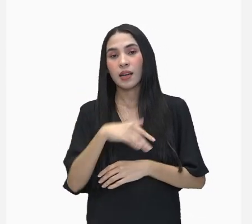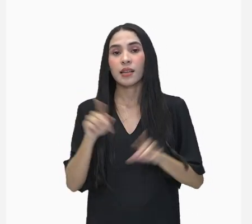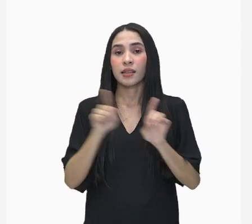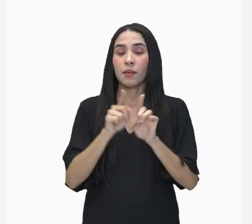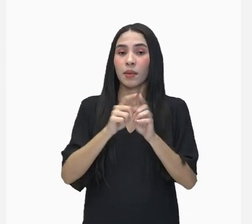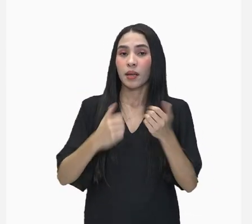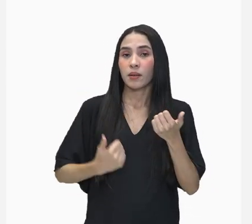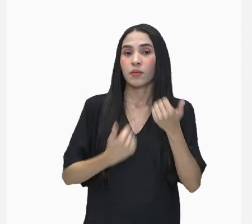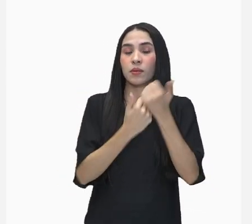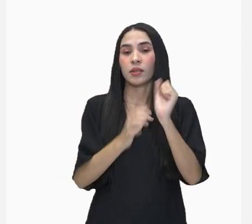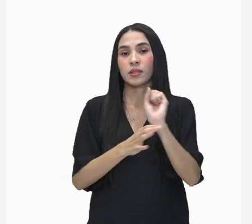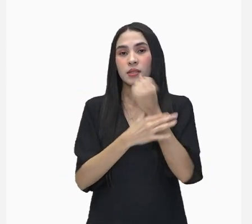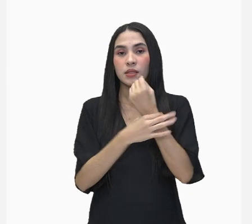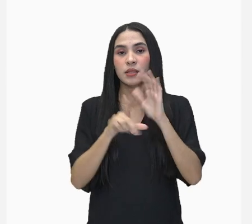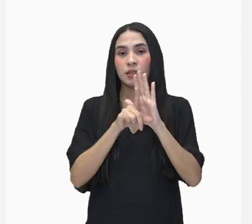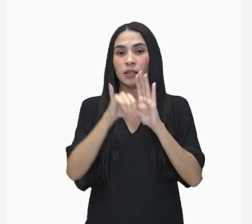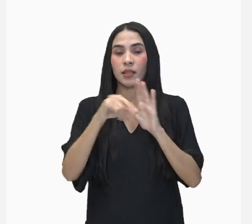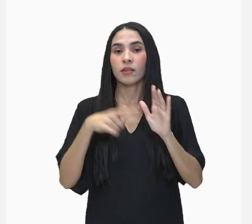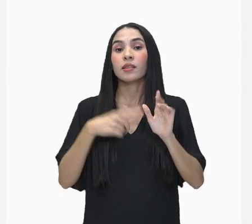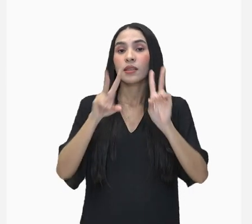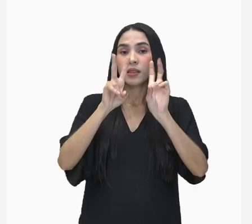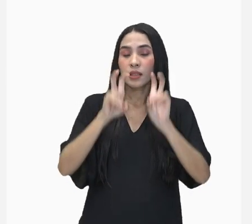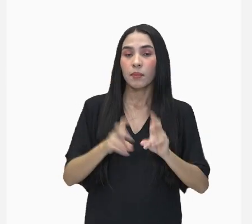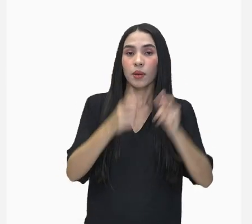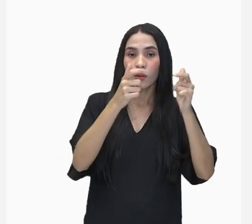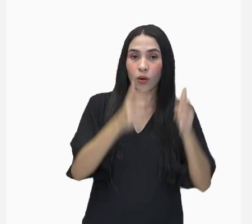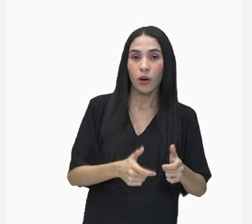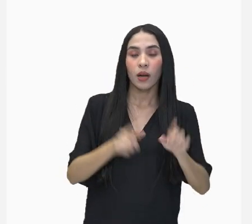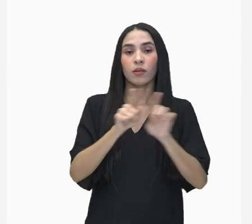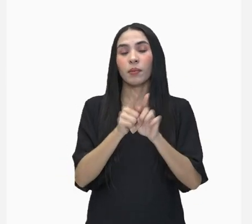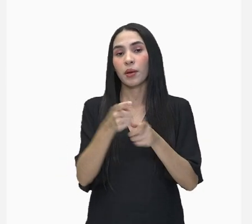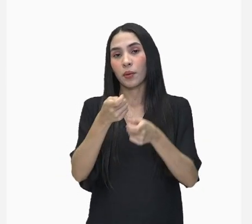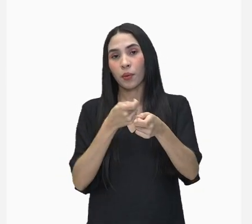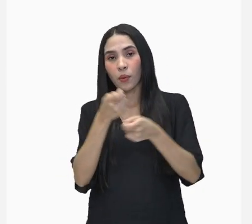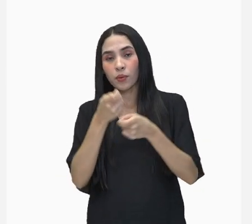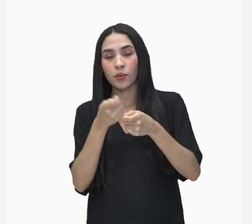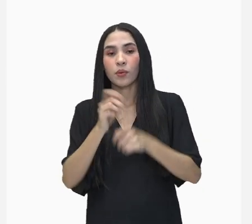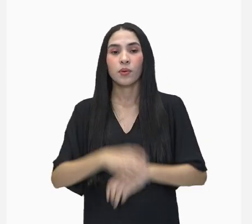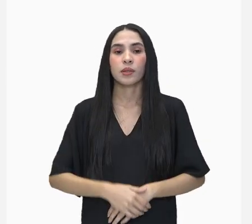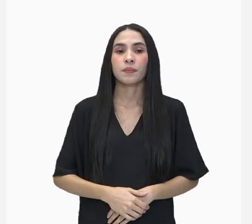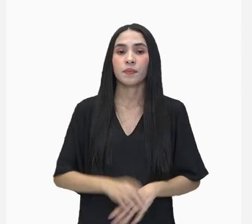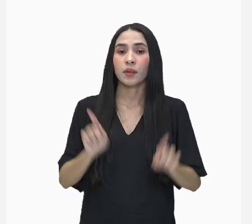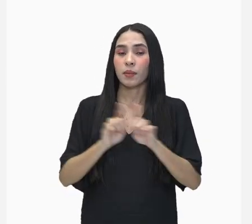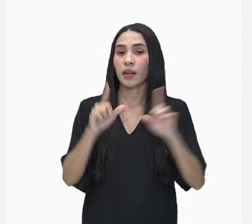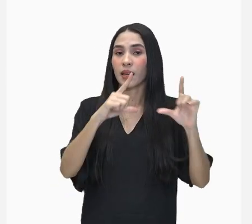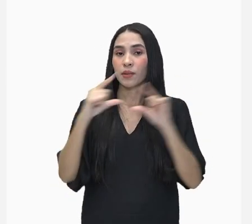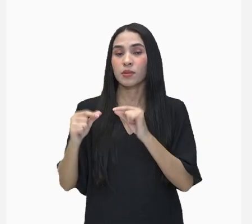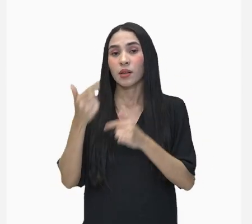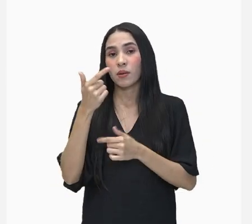amparo legal relacionado aos temas como habitação, regulação fundiária, redução de